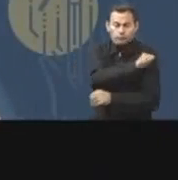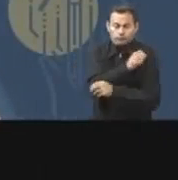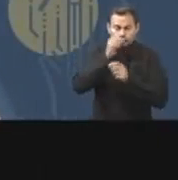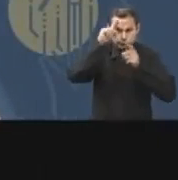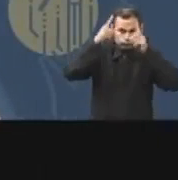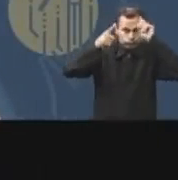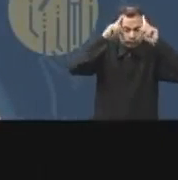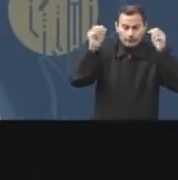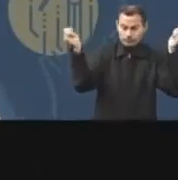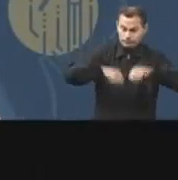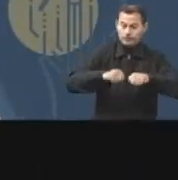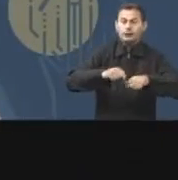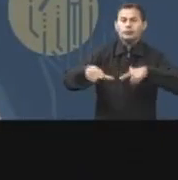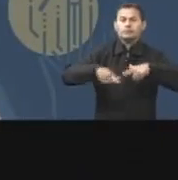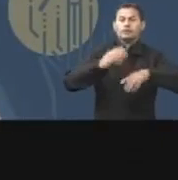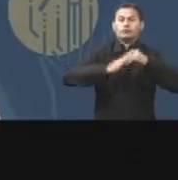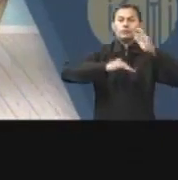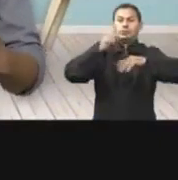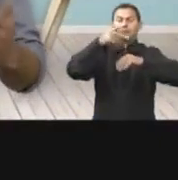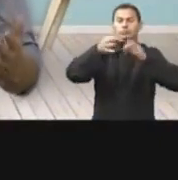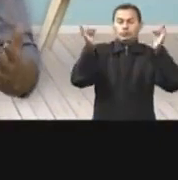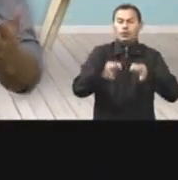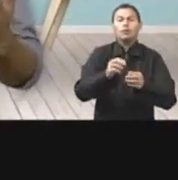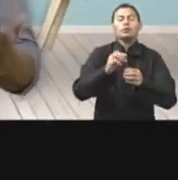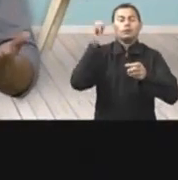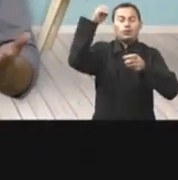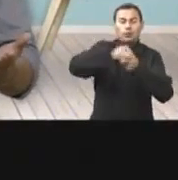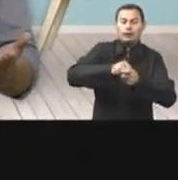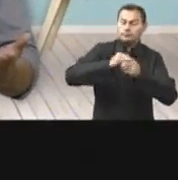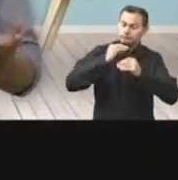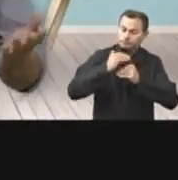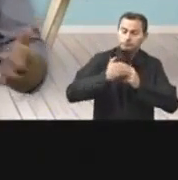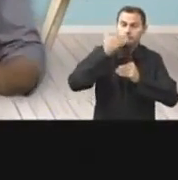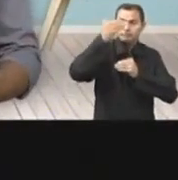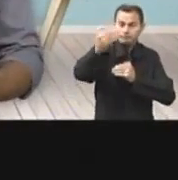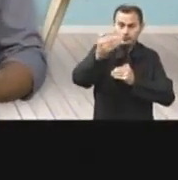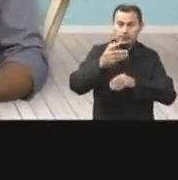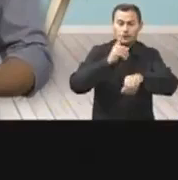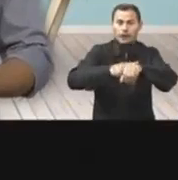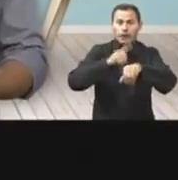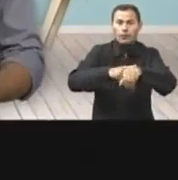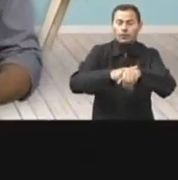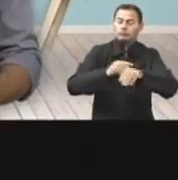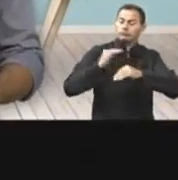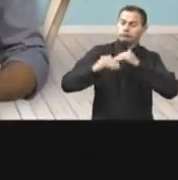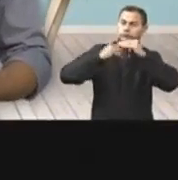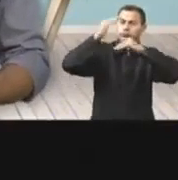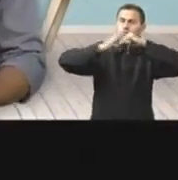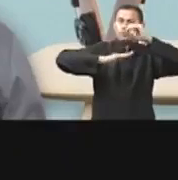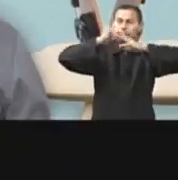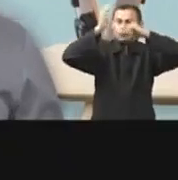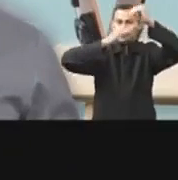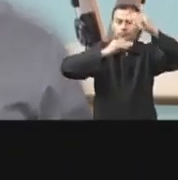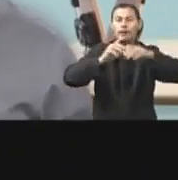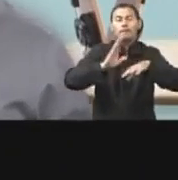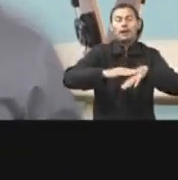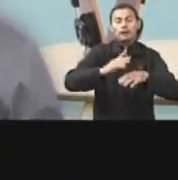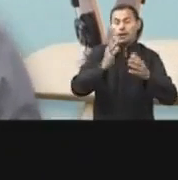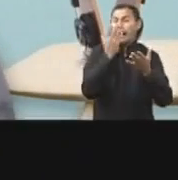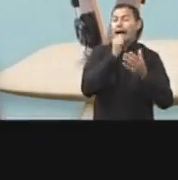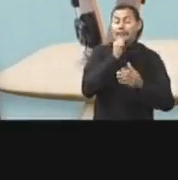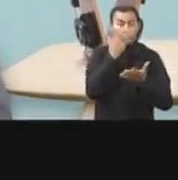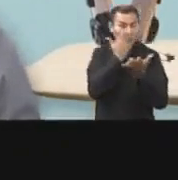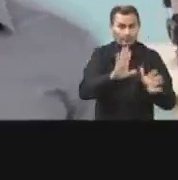mais capacitado para exercer a sua profissão, o que te coloca passos à frente na hora de ter sucesso profissional. Mas não